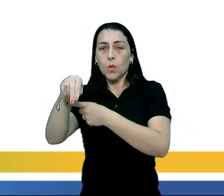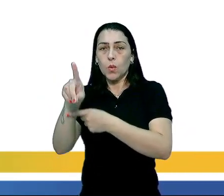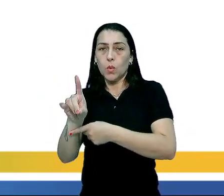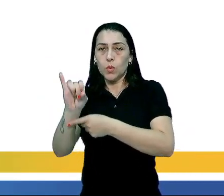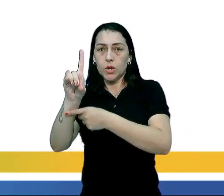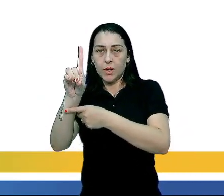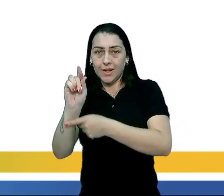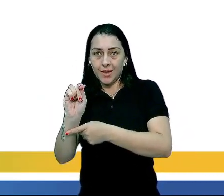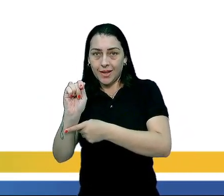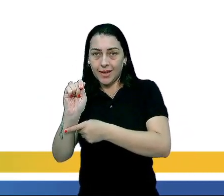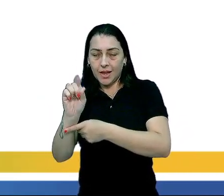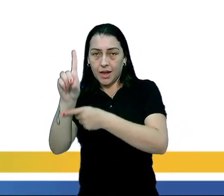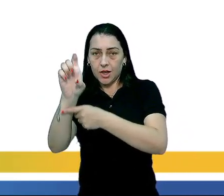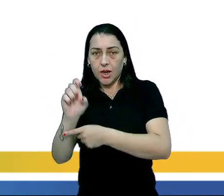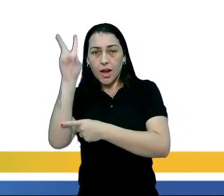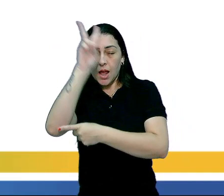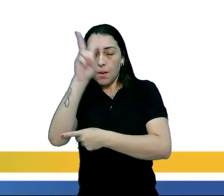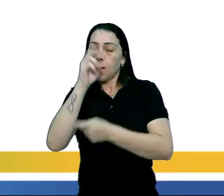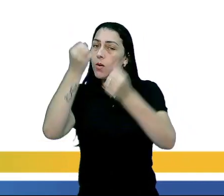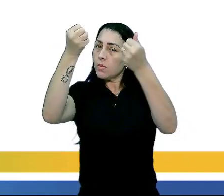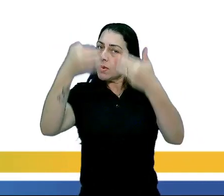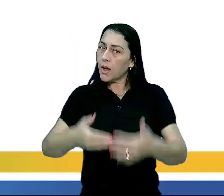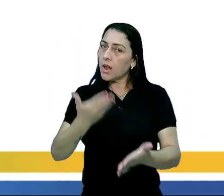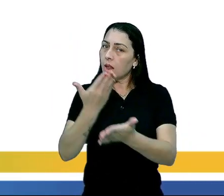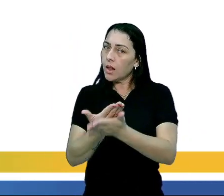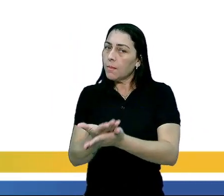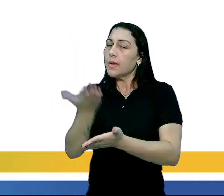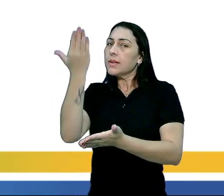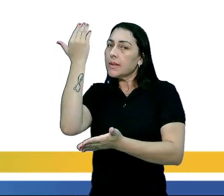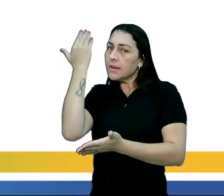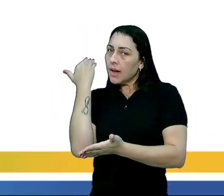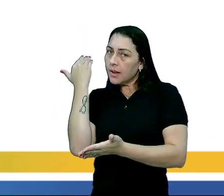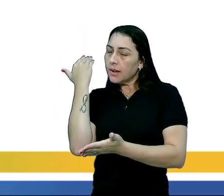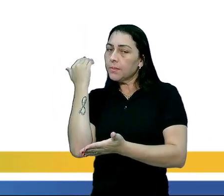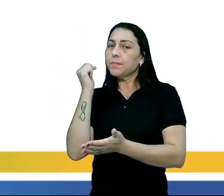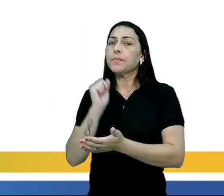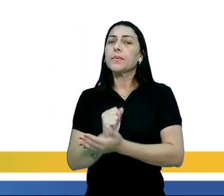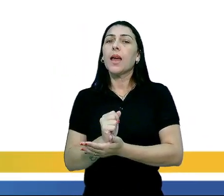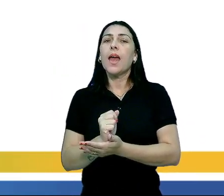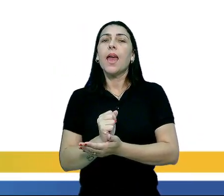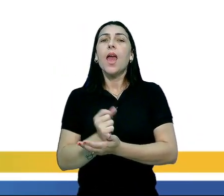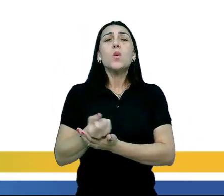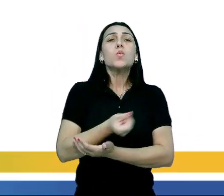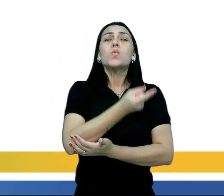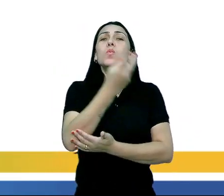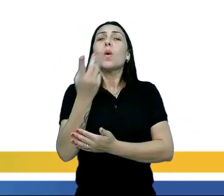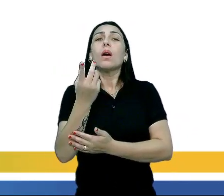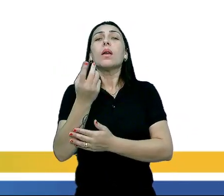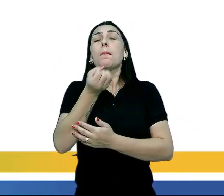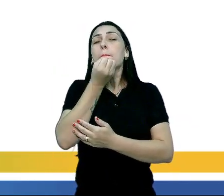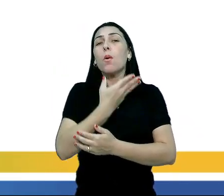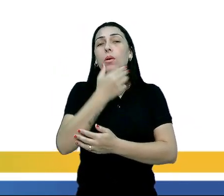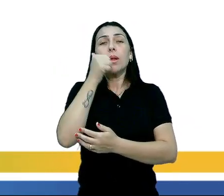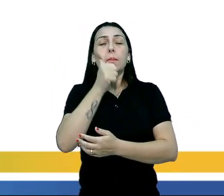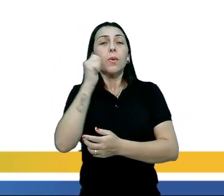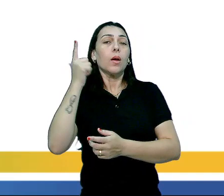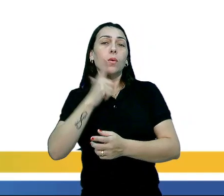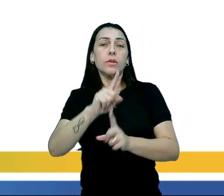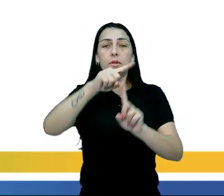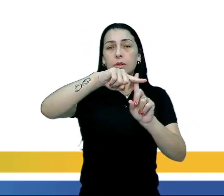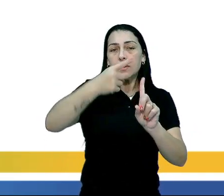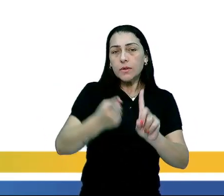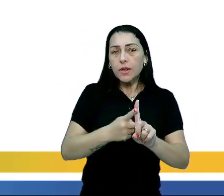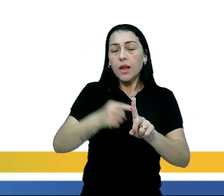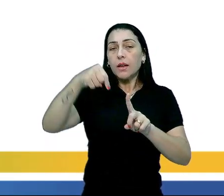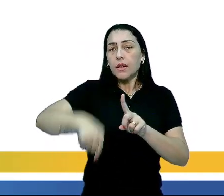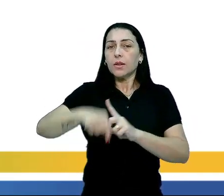que eu expliquei sobre a taxa de fecundidade na aula passada. Para a gente observar, ao longo dos anos, aqui